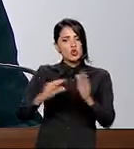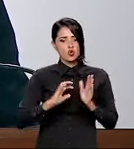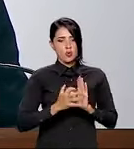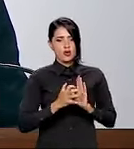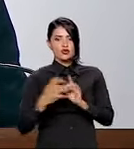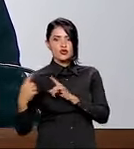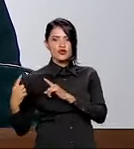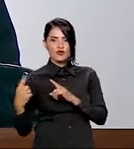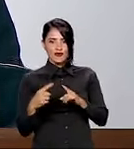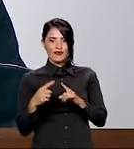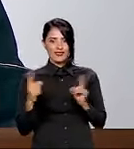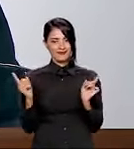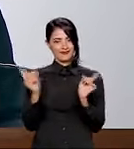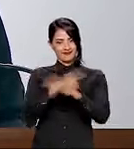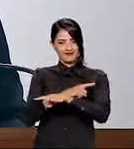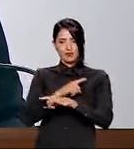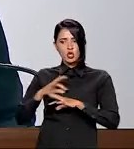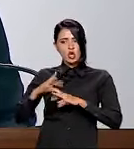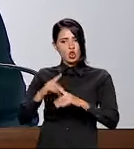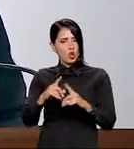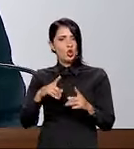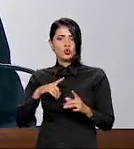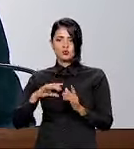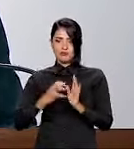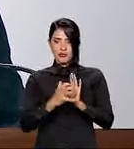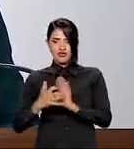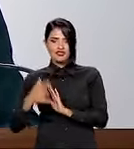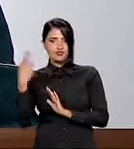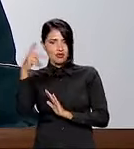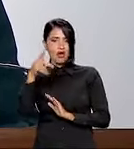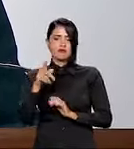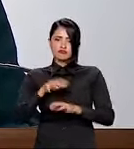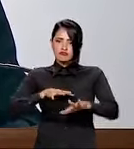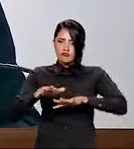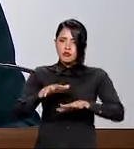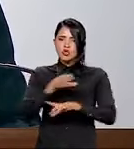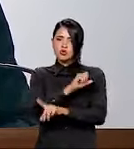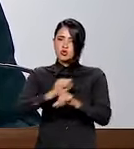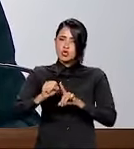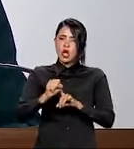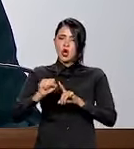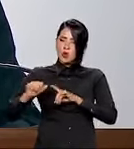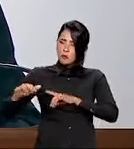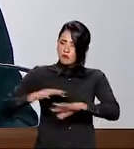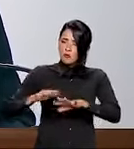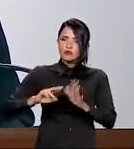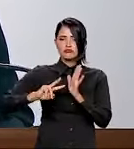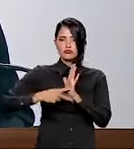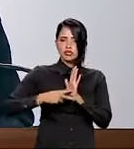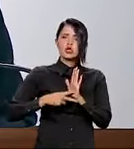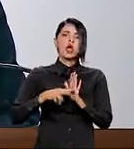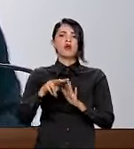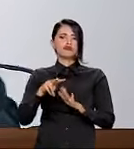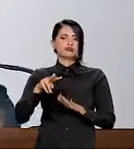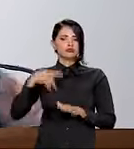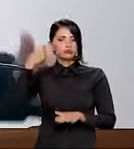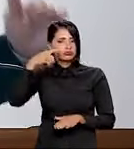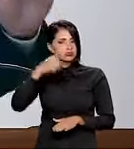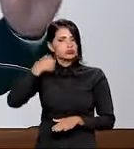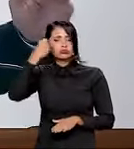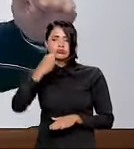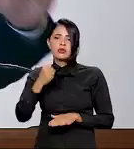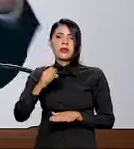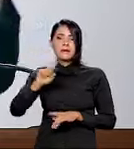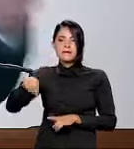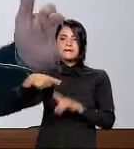de oposição, todos os seus opositores, todo o movimento social, todo o movimento sindical, o parlamento e mais